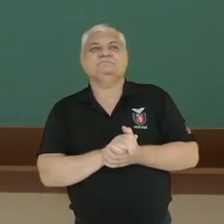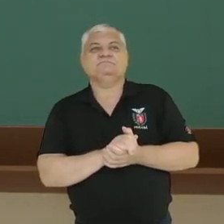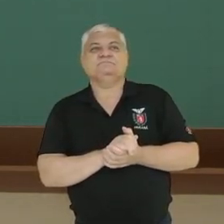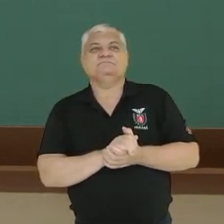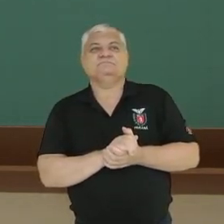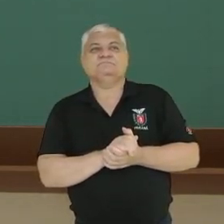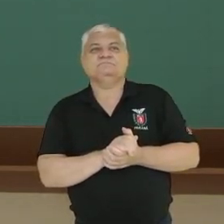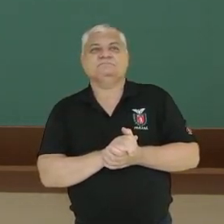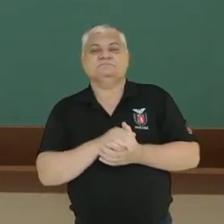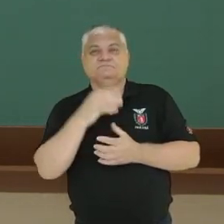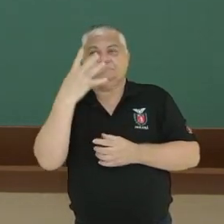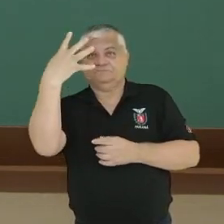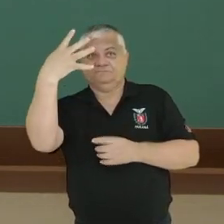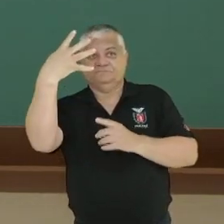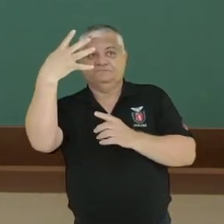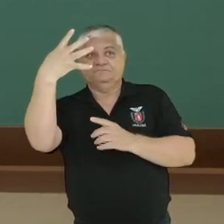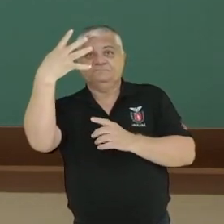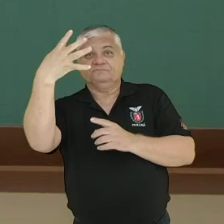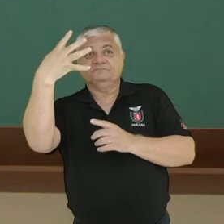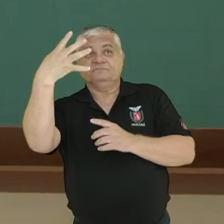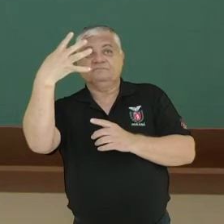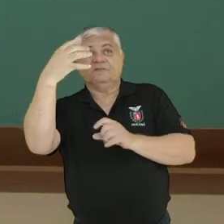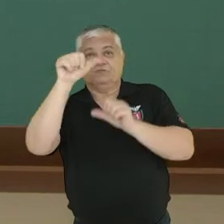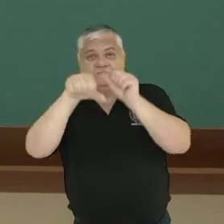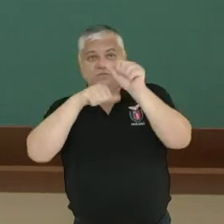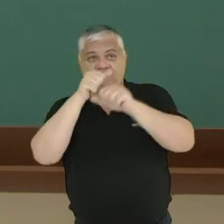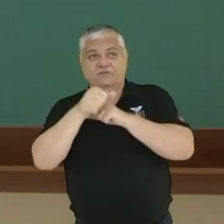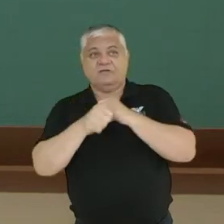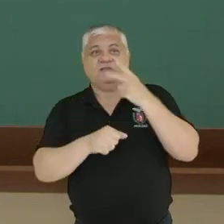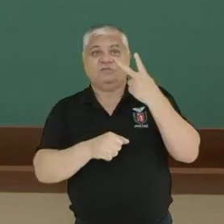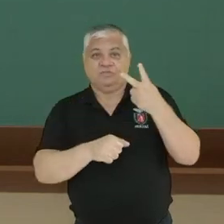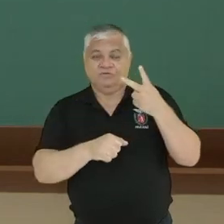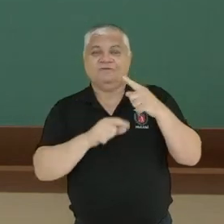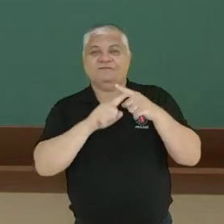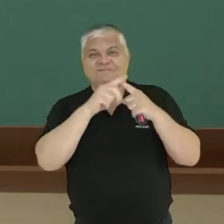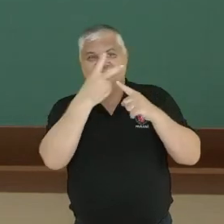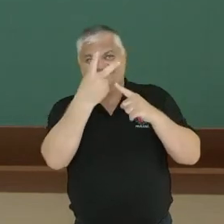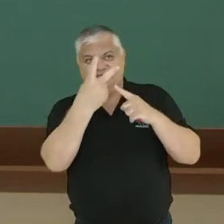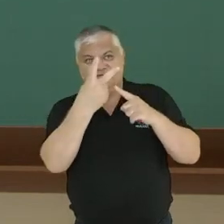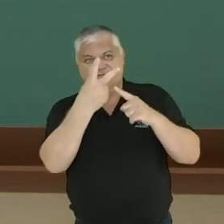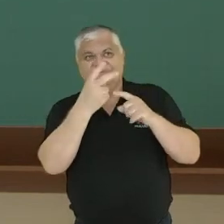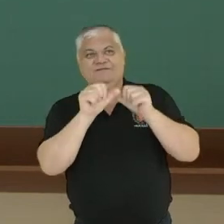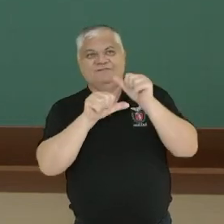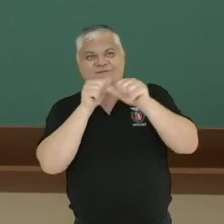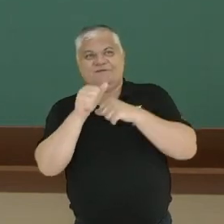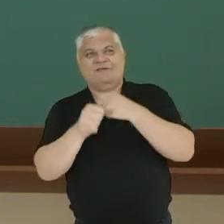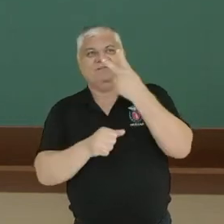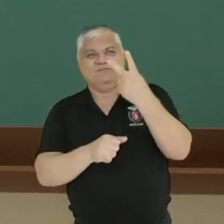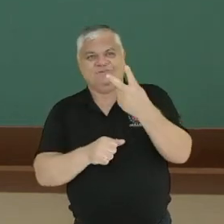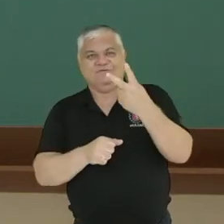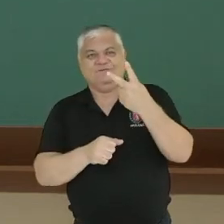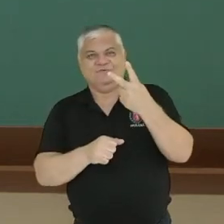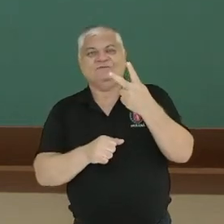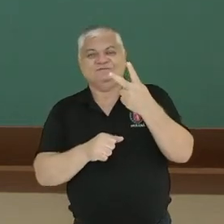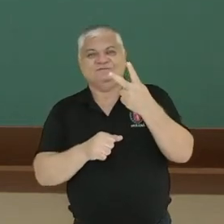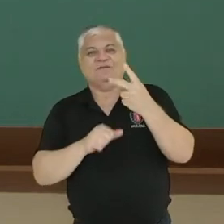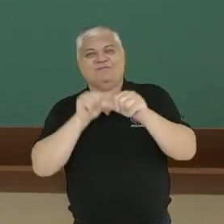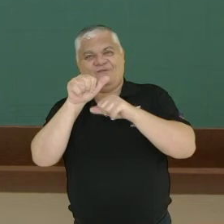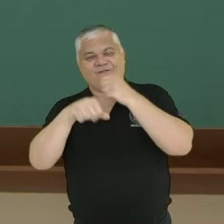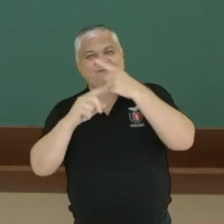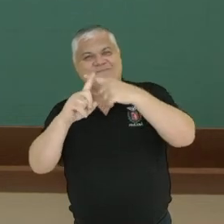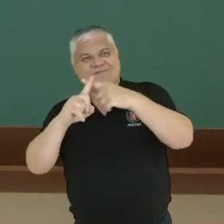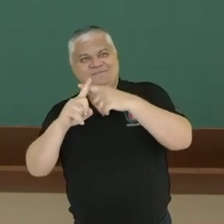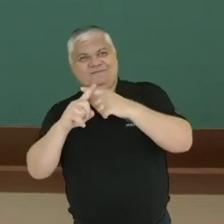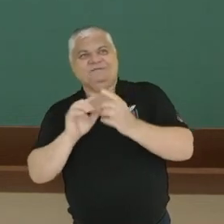Aqui, o 4 a gente reescreve como 2 ao quadrado e usa a propriedade da potência, o 2 passa